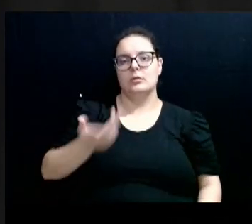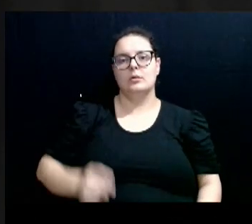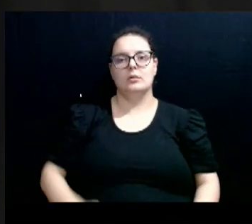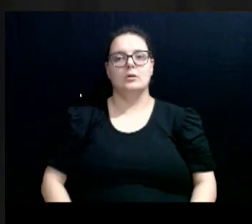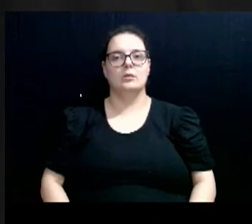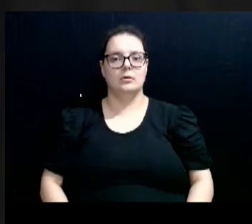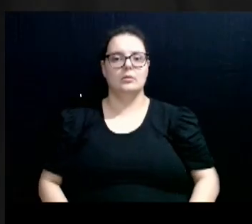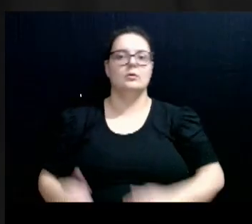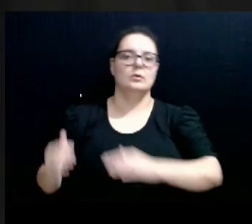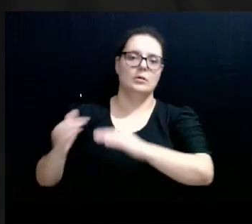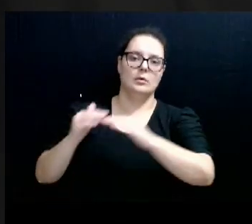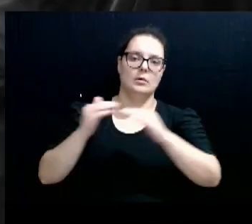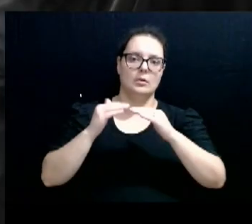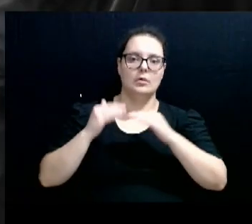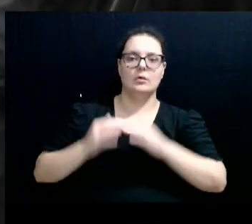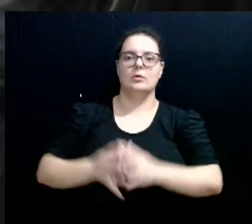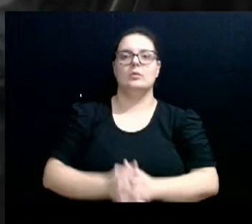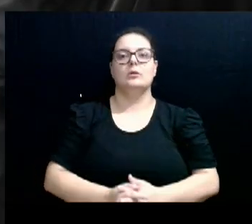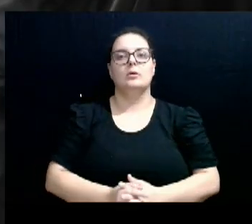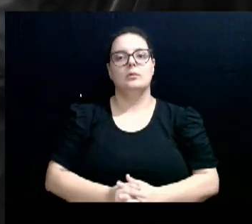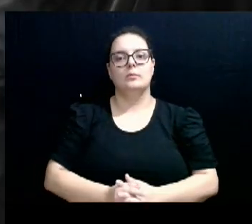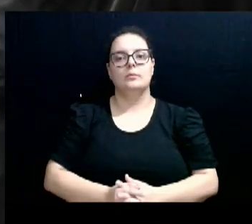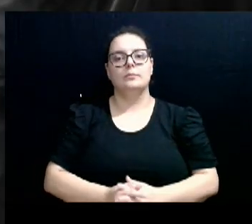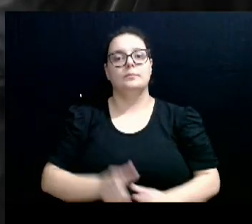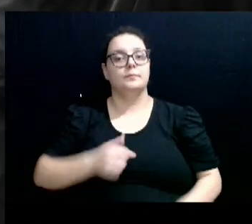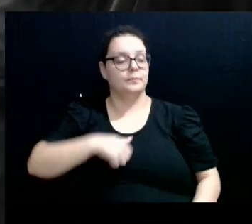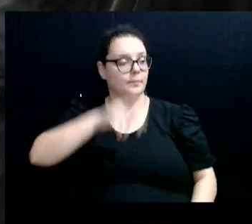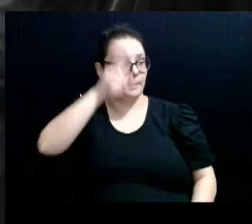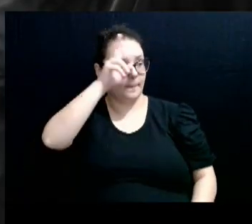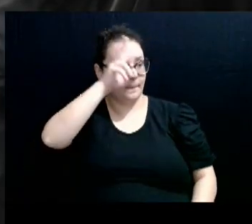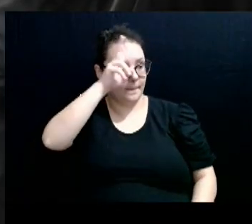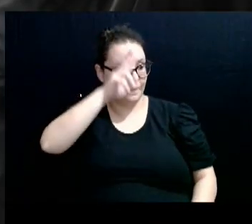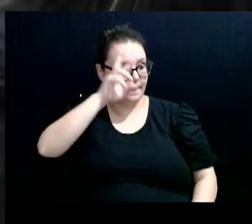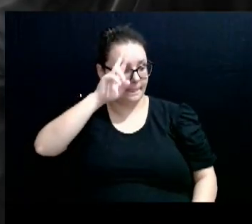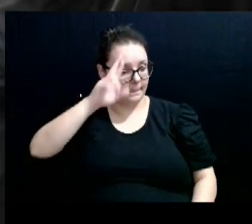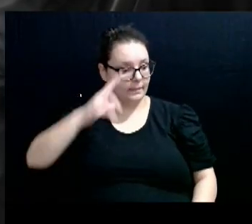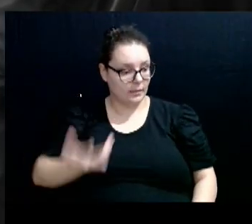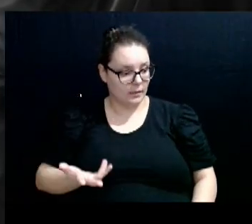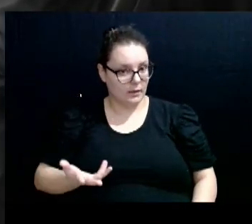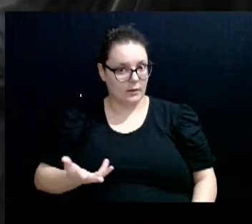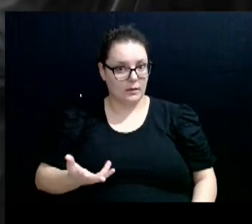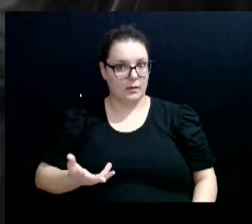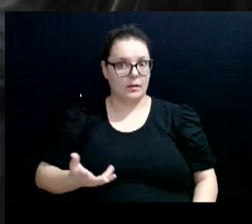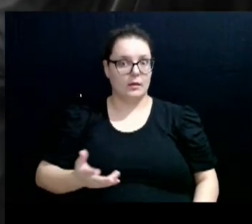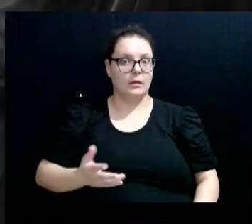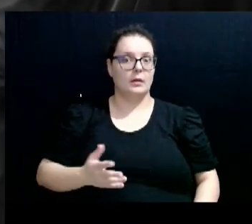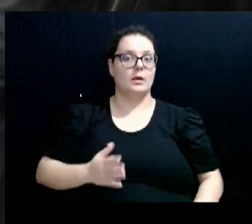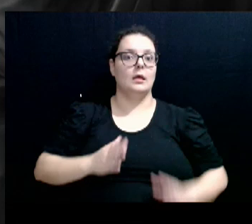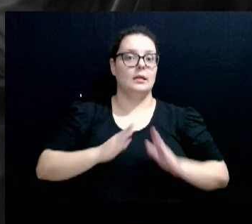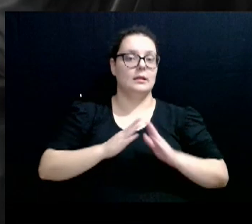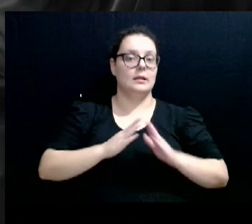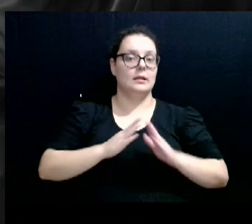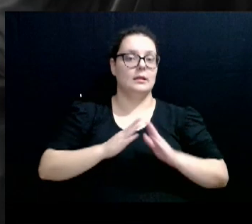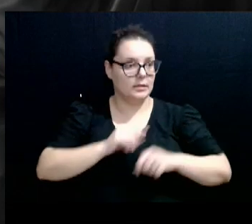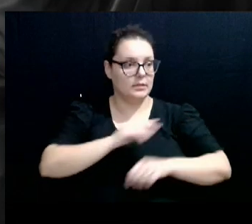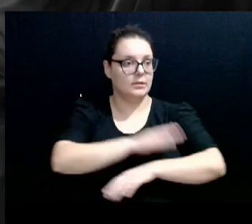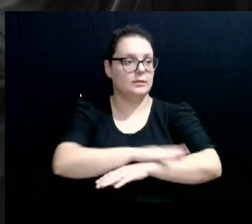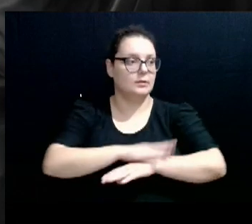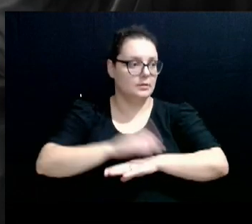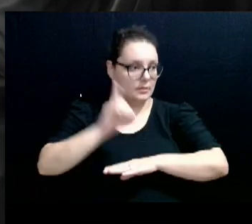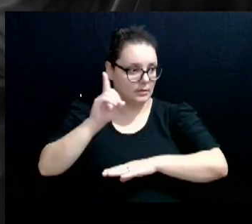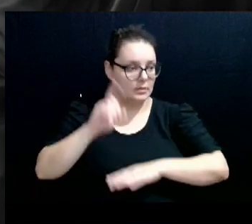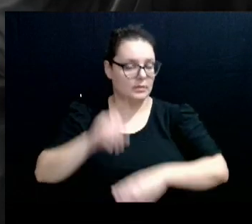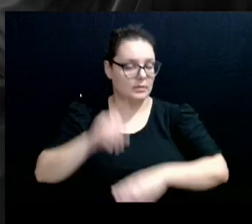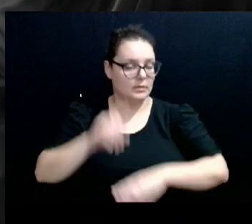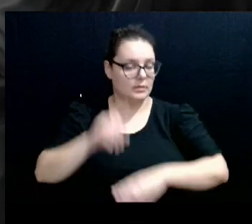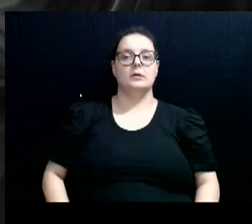são feitos. Eu lembro que, inclusive, o senhor é da Assembleia de Deus, correto? Isso. O senhor tinha um trabalho lá na Assembleia de Deus da Vila